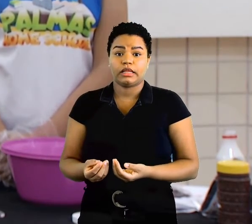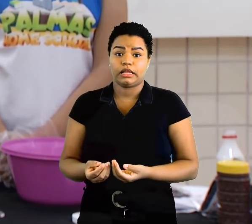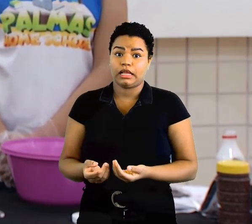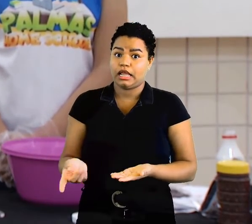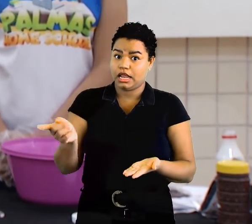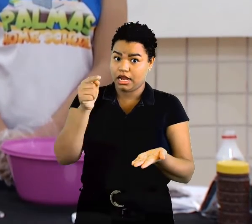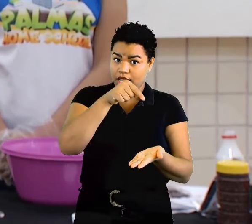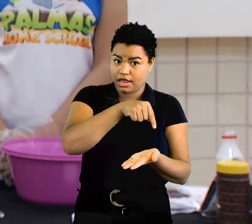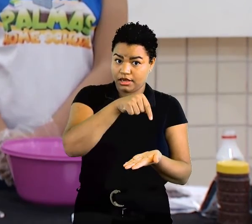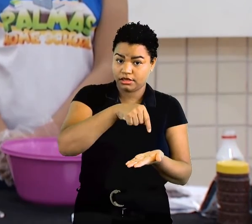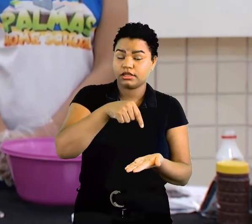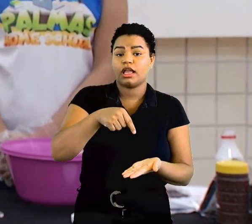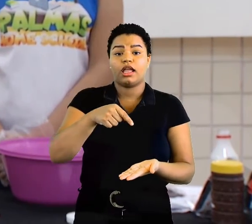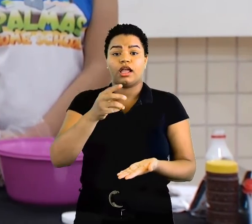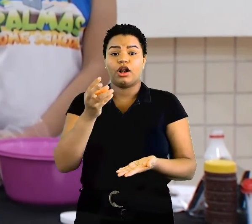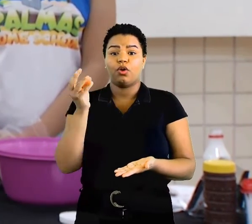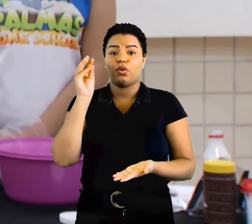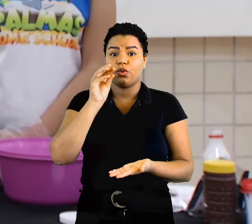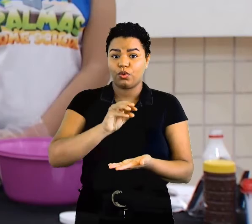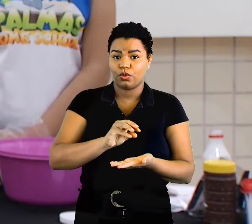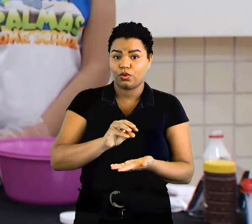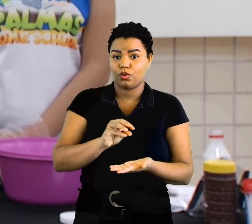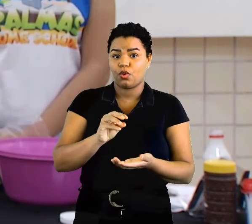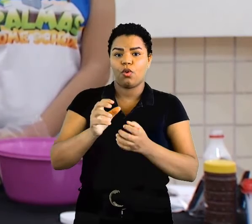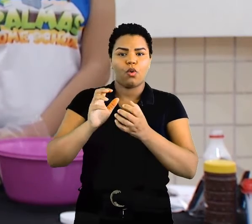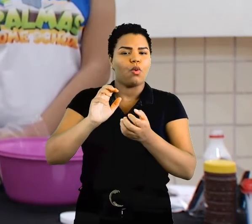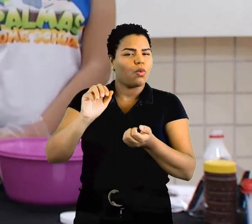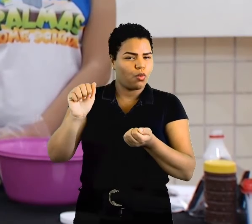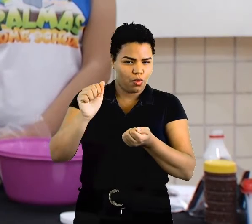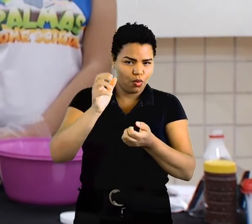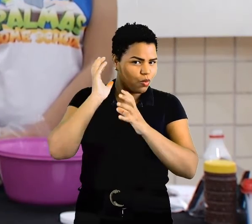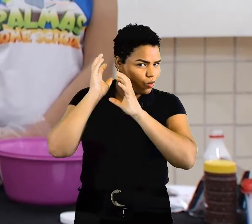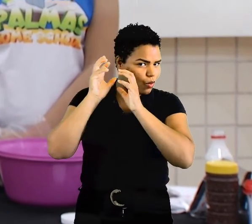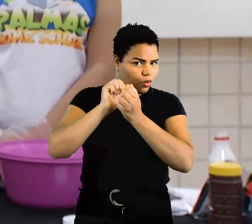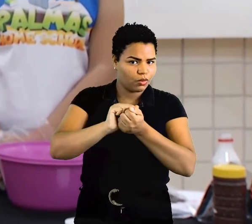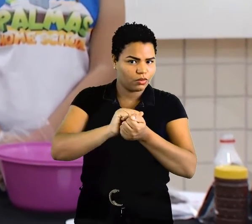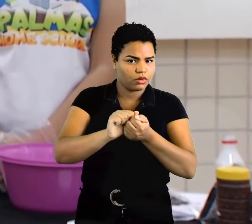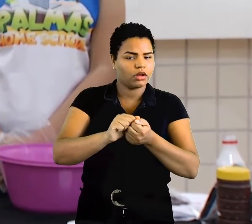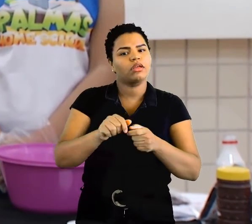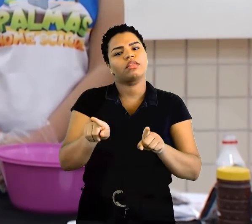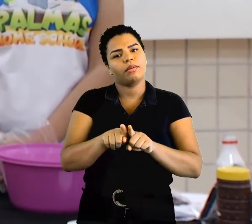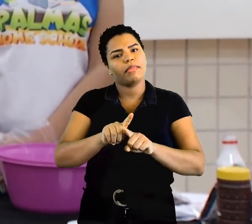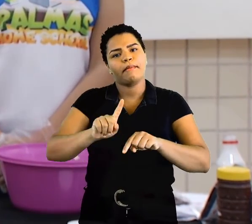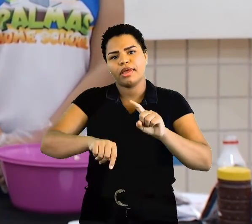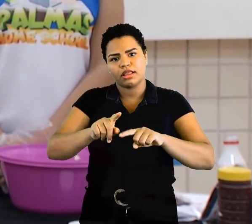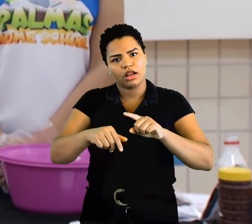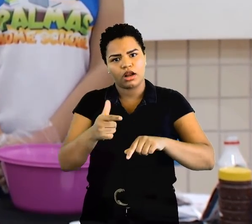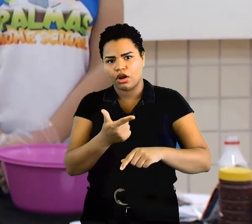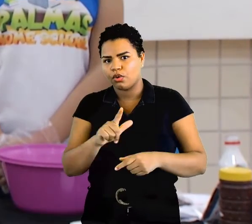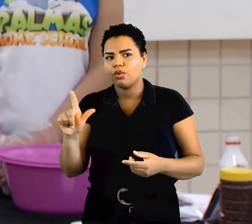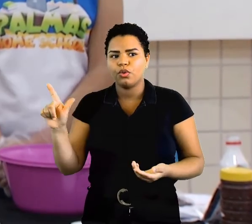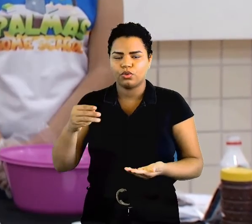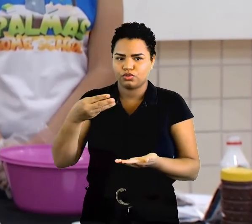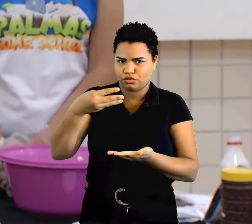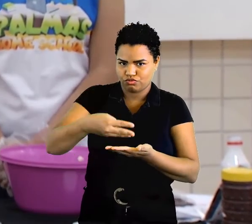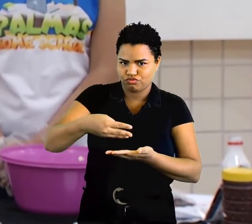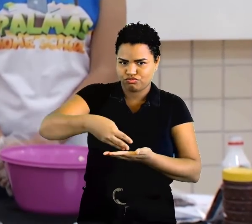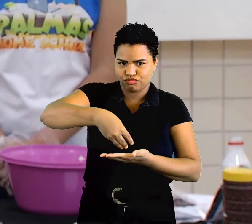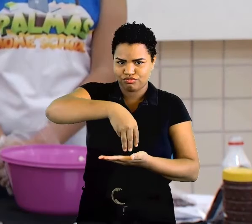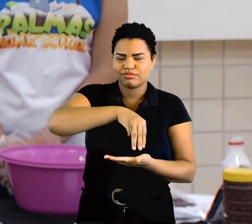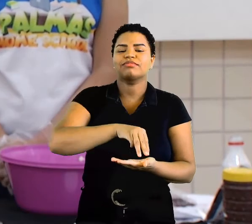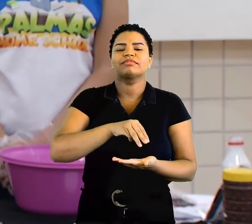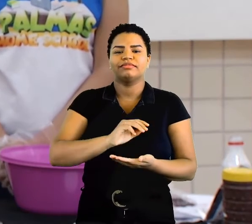coco ralado, colocou o cravo da Índia, que estava lá nos ingredientes. Tá delicioso. Quer experimentar comigo? Eu